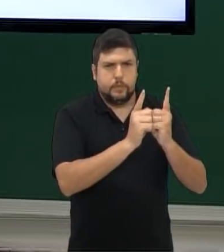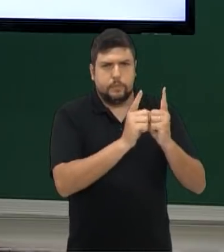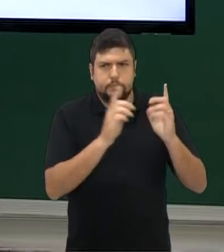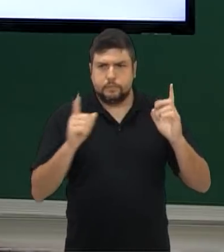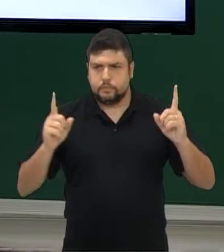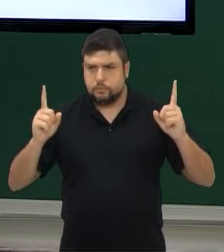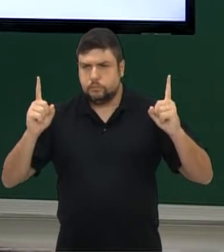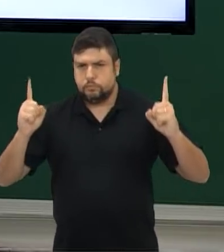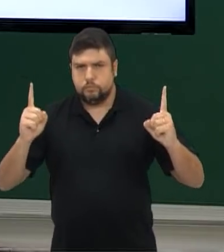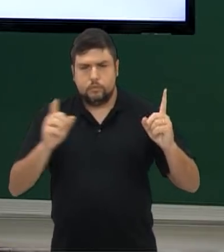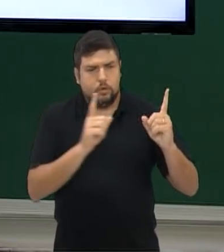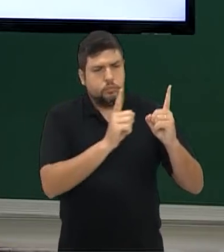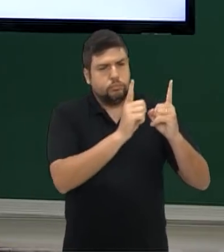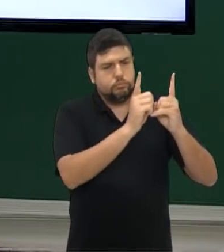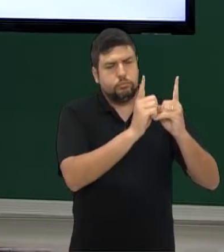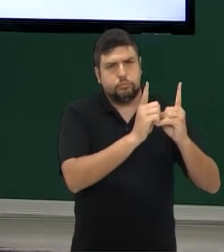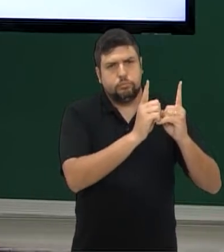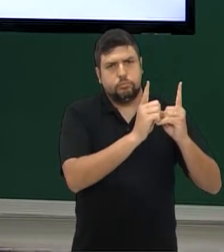certo? Menores do que 1 metro.